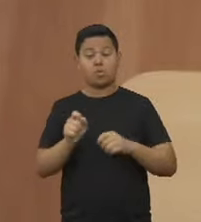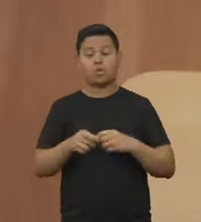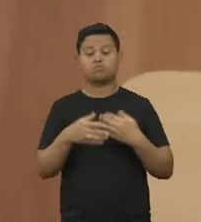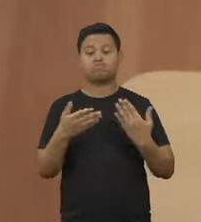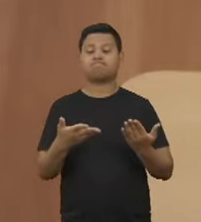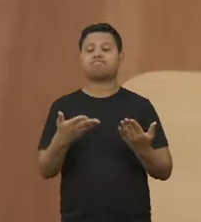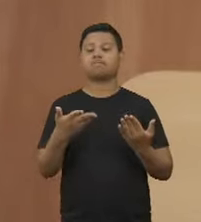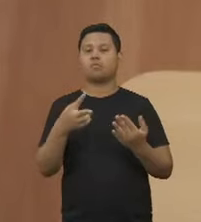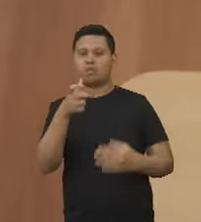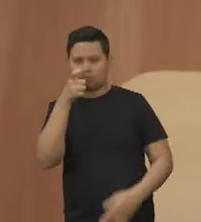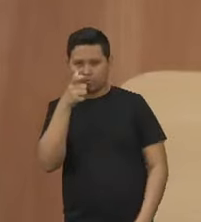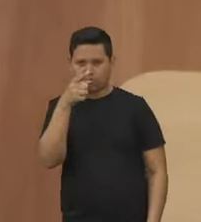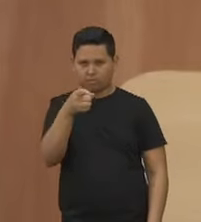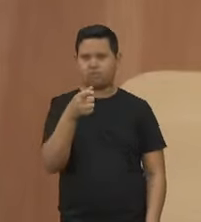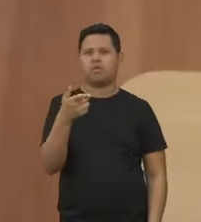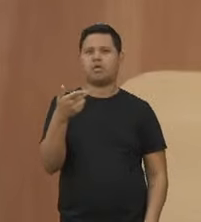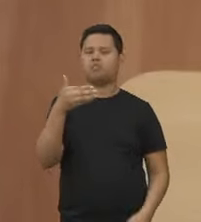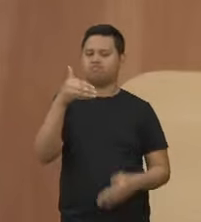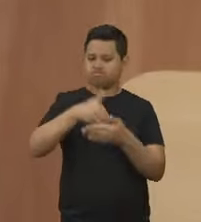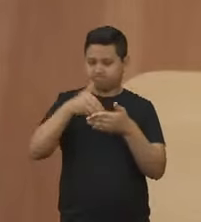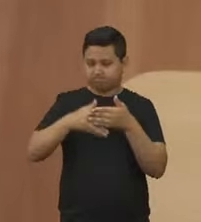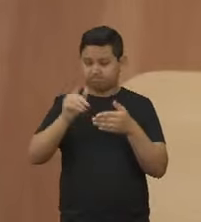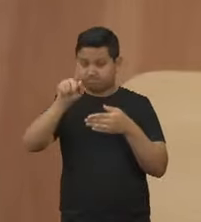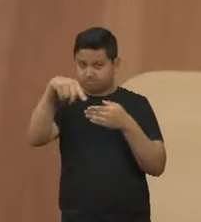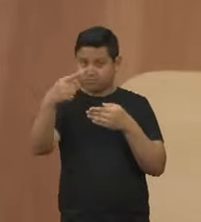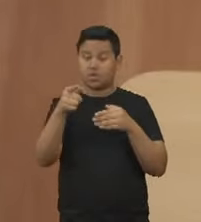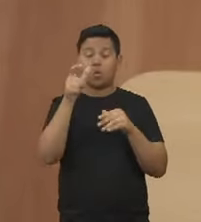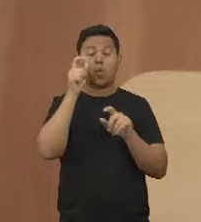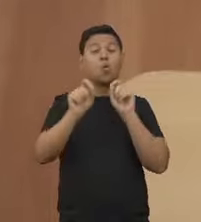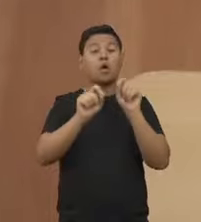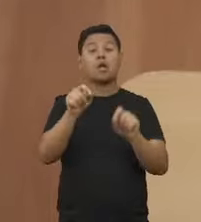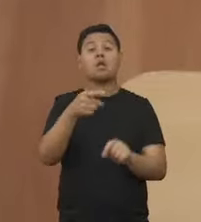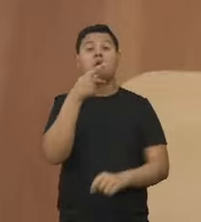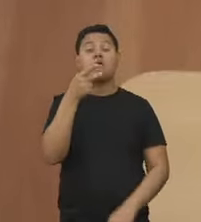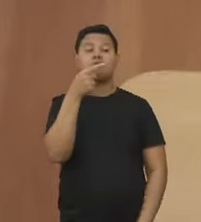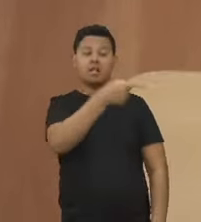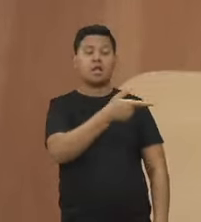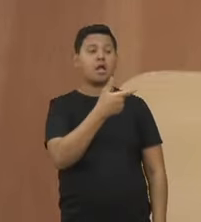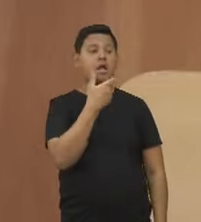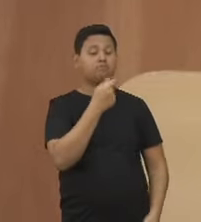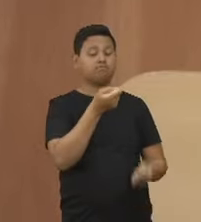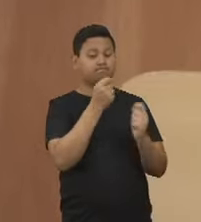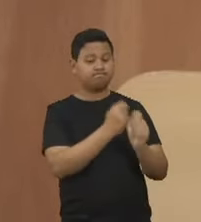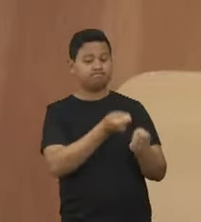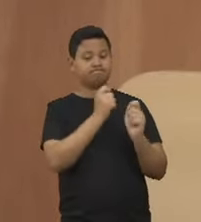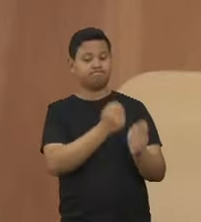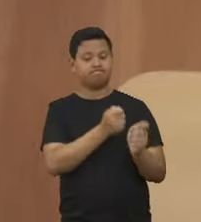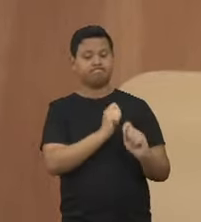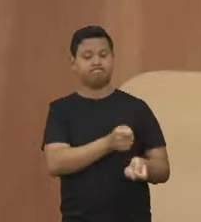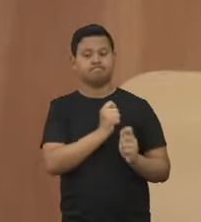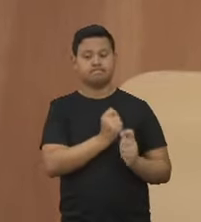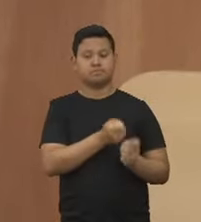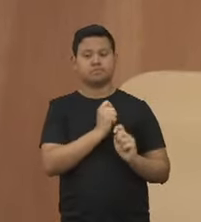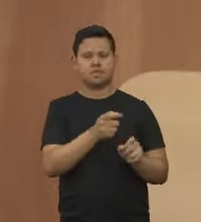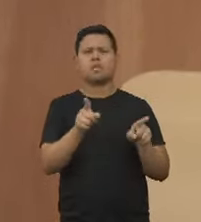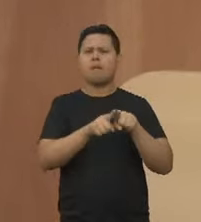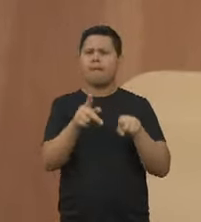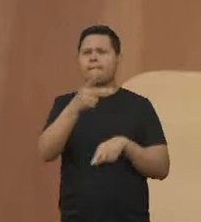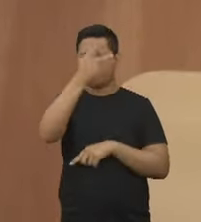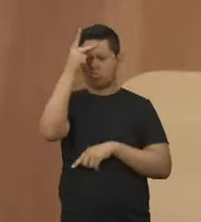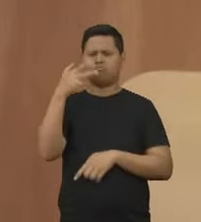essa votação posteriormente, e dizer que tanto os charreteiros quanto as pessoas